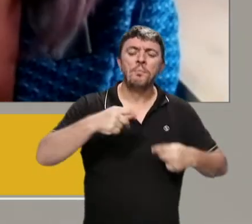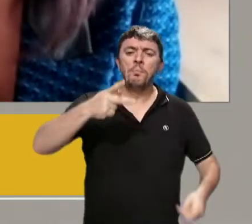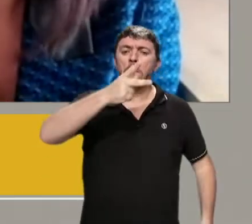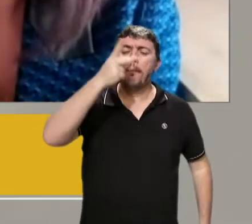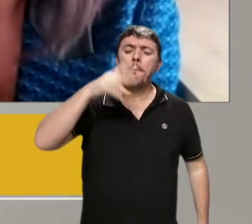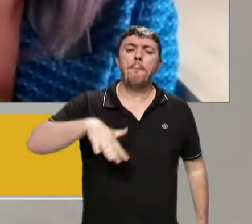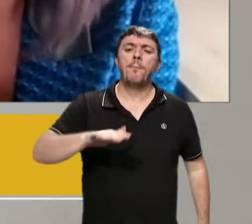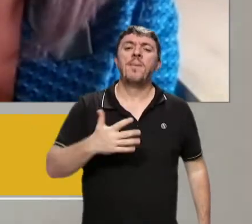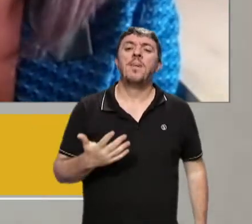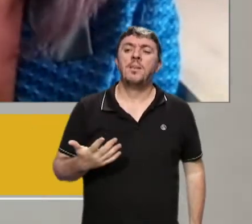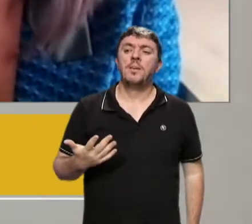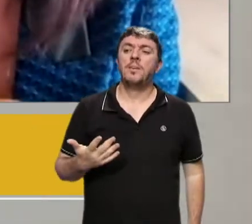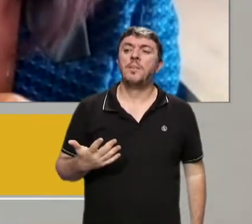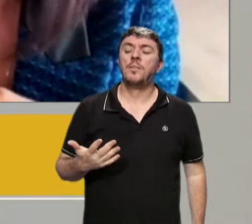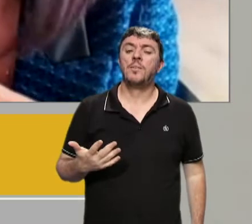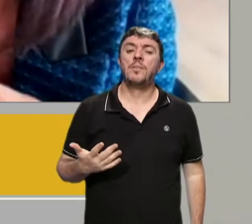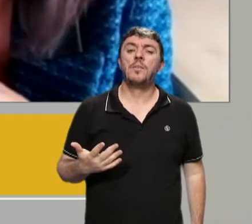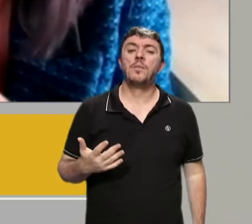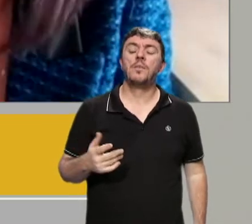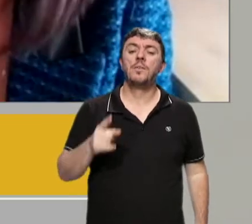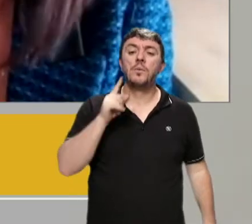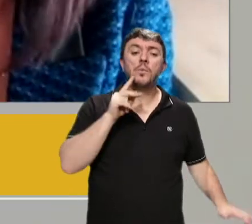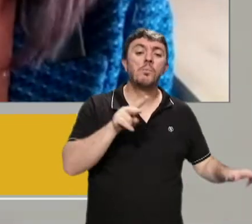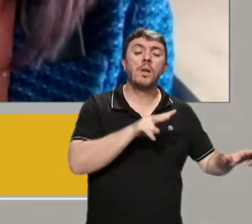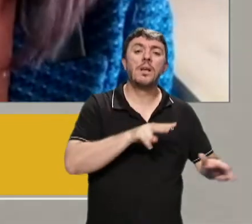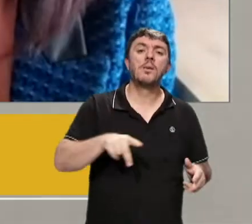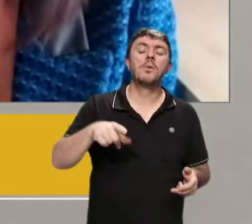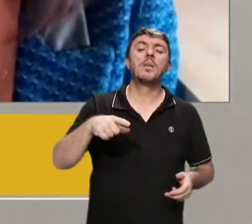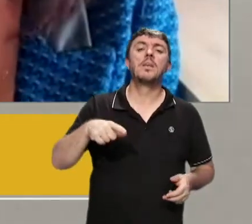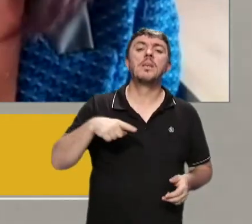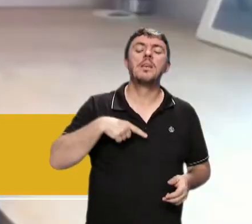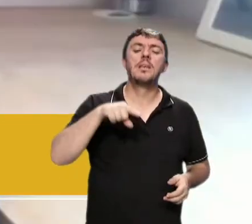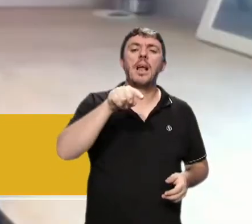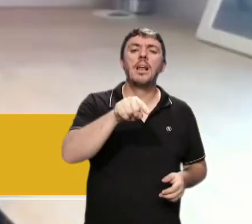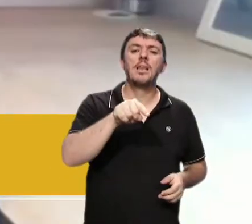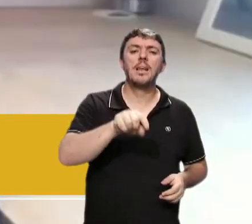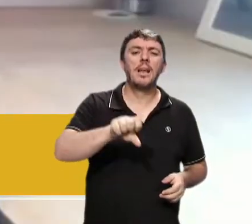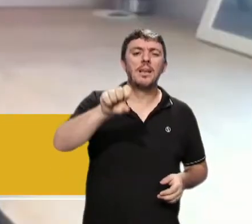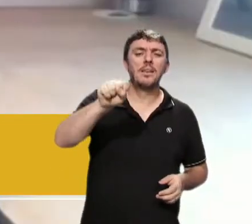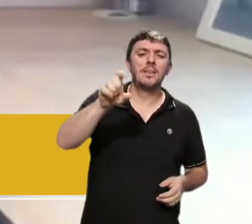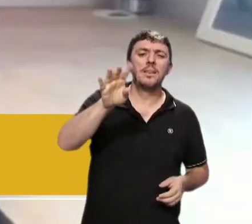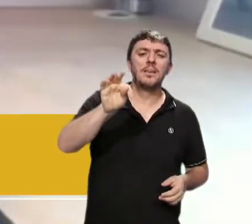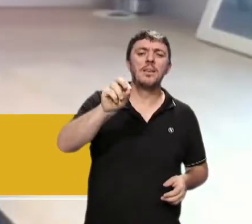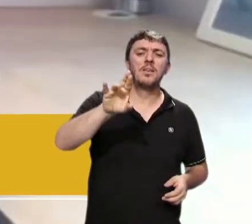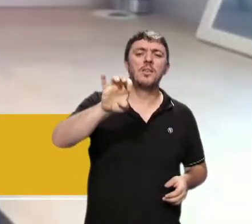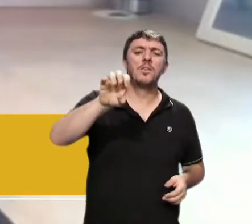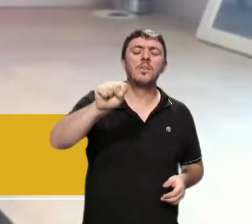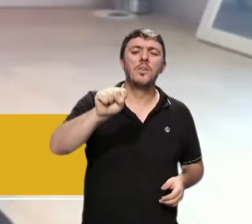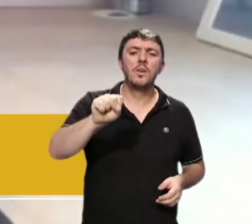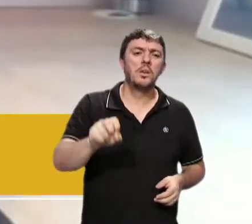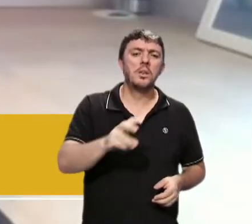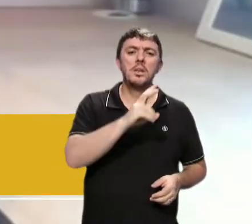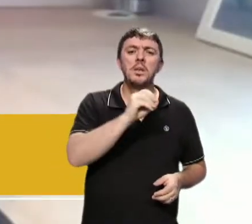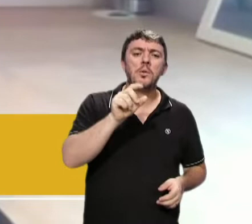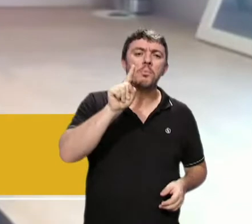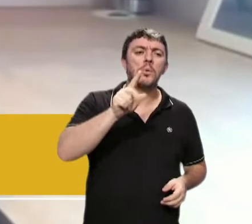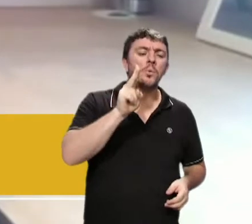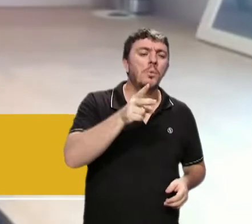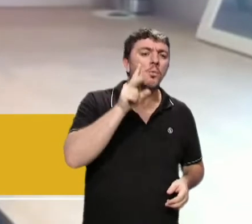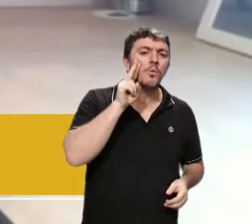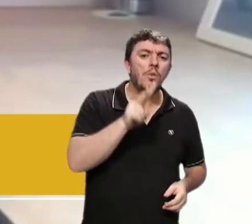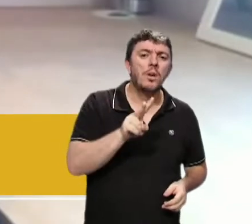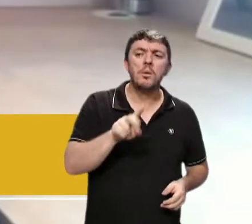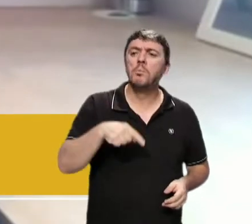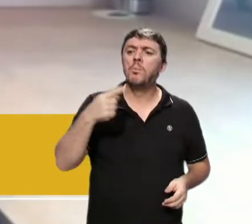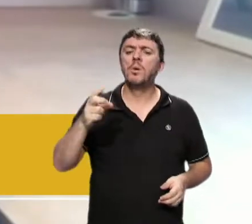pode uma semana nos seus stories ter uma entrega maravilhosa de 500 mil, 2 mil de visualizações e na outra semana